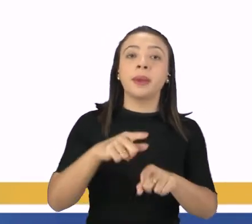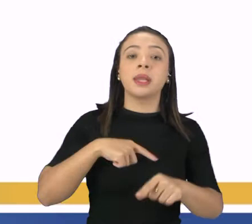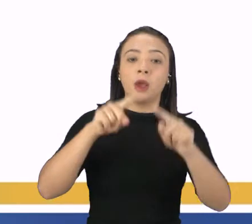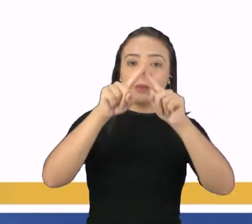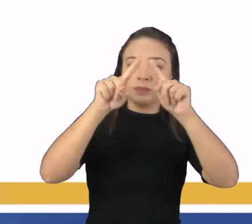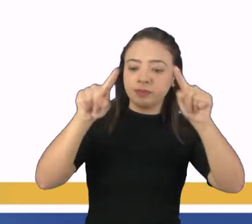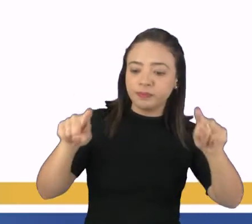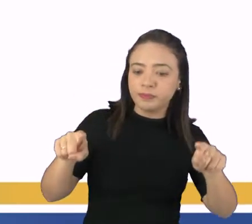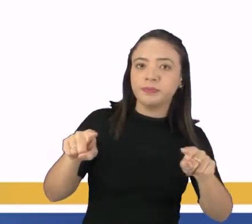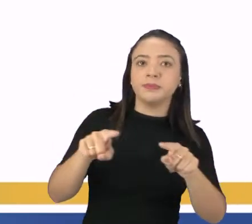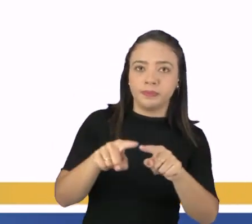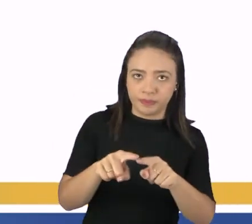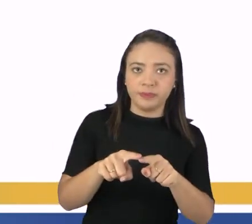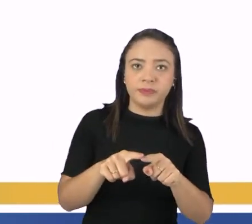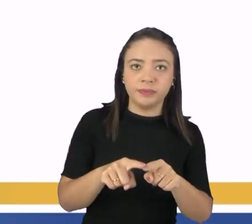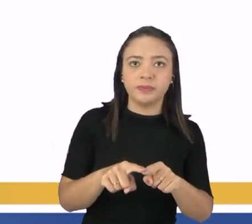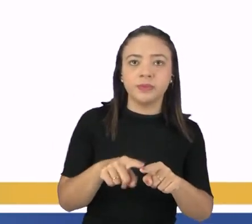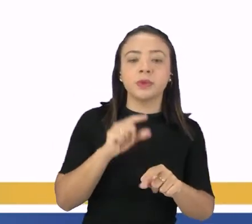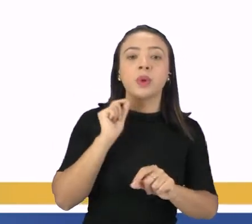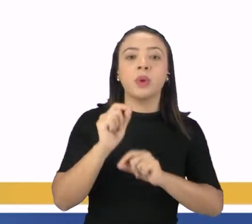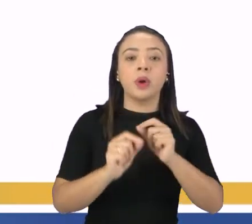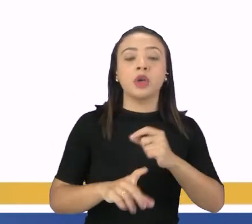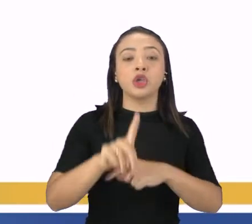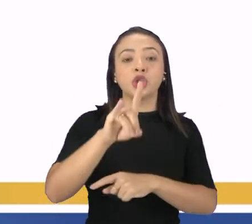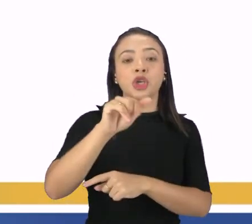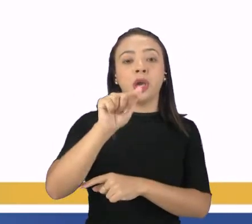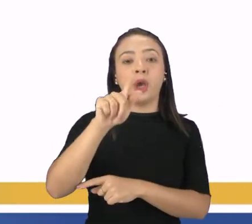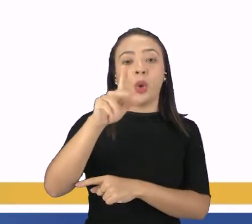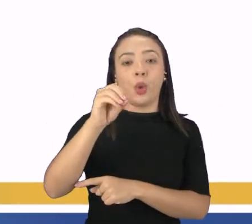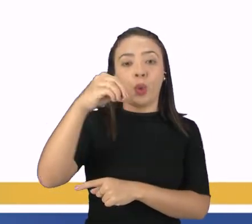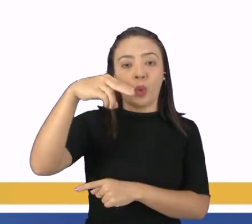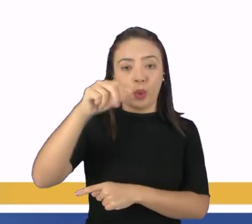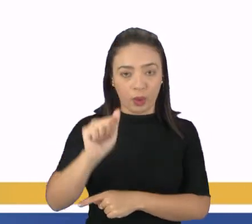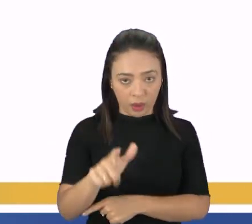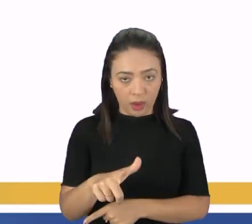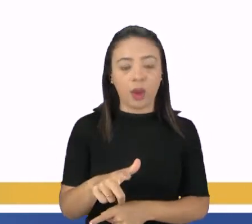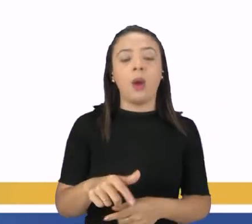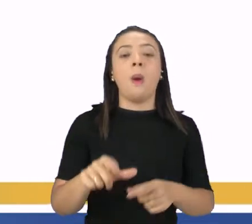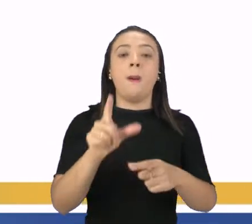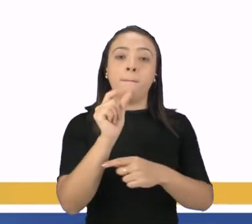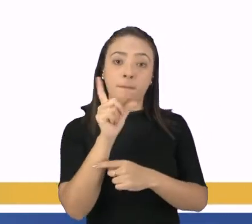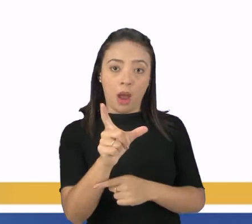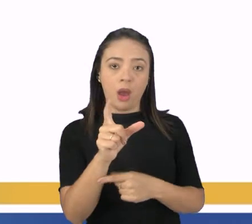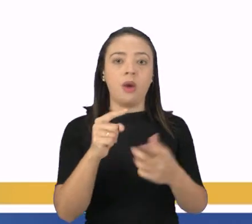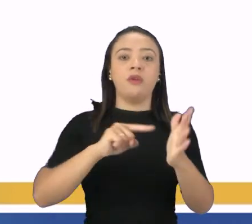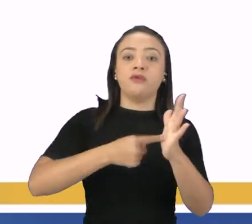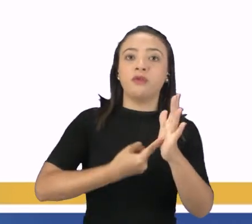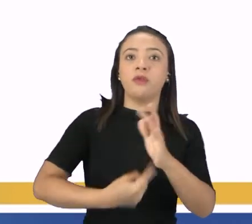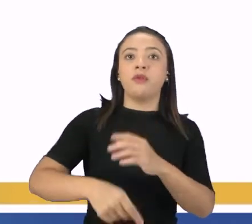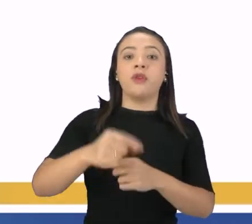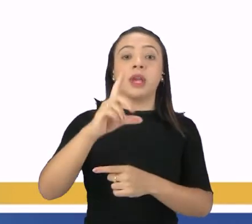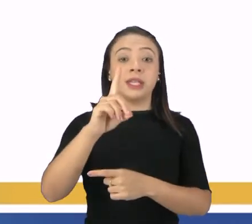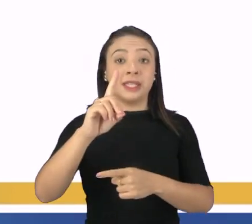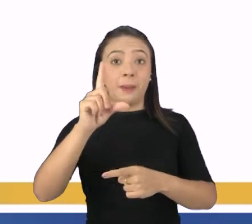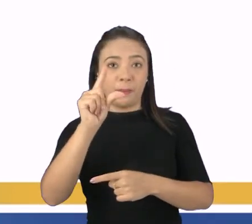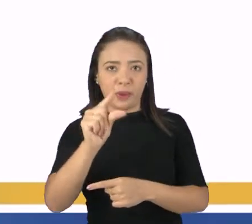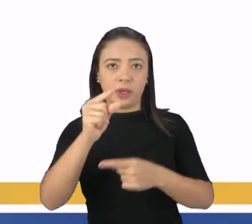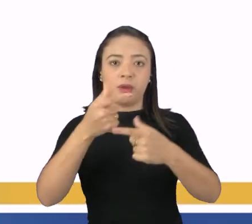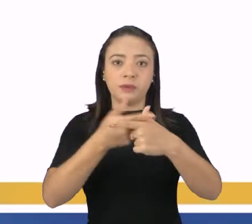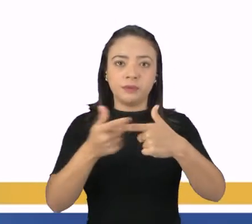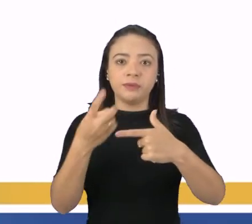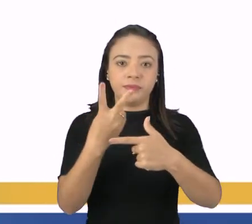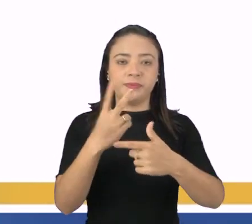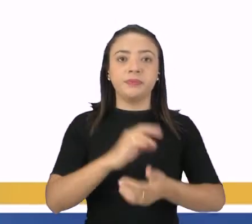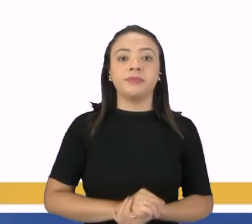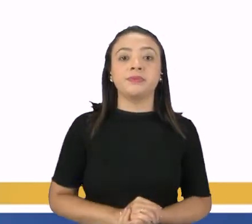losango é diagonal maior vezes diagonal menor dividido para 2. A área de um quadrado, né, ela já